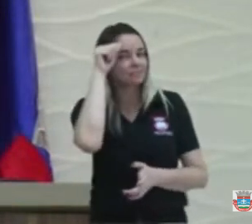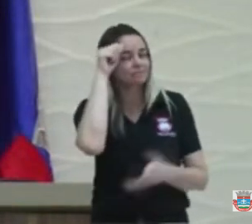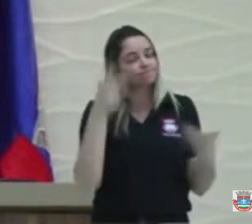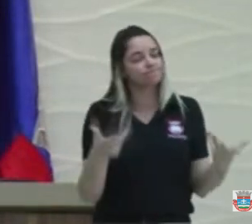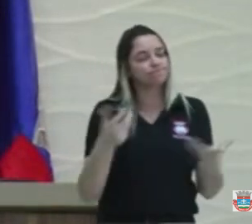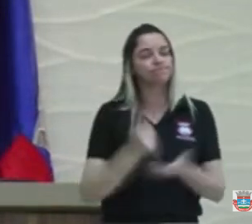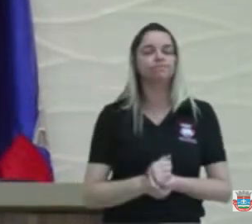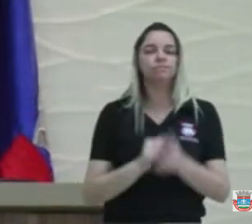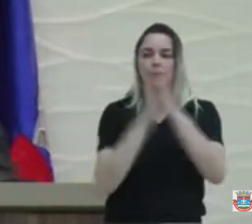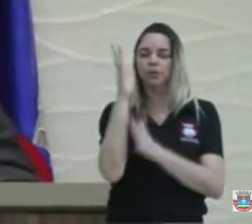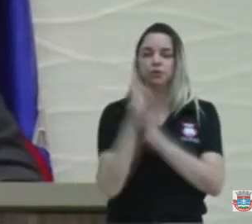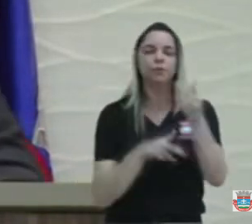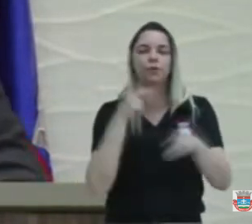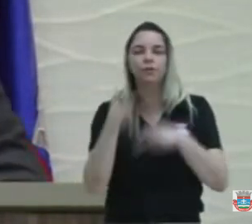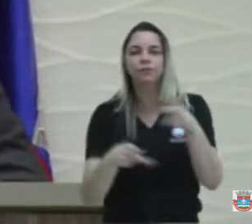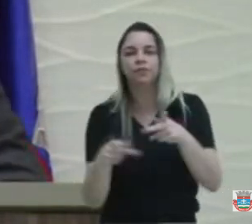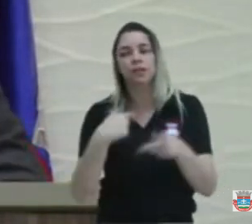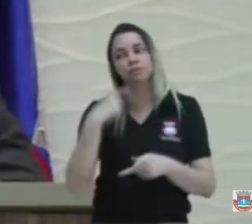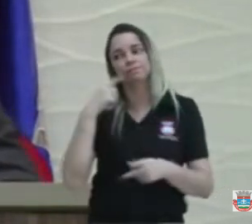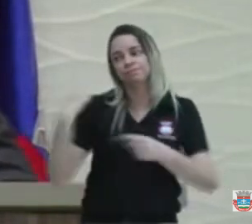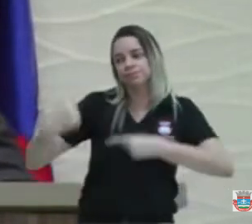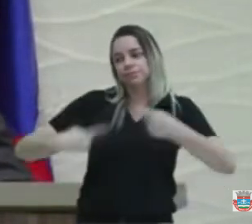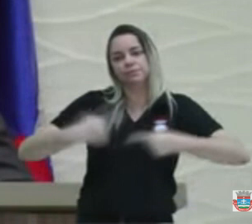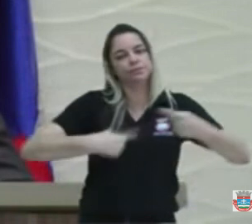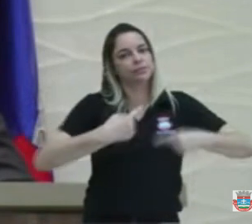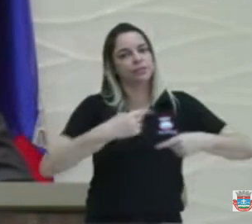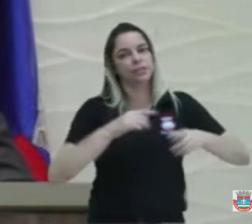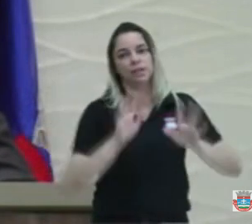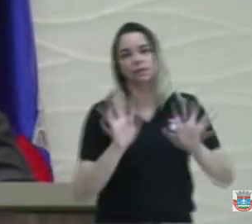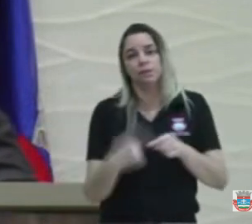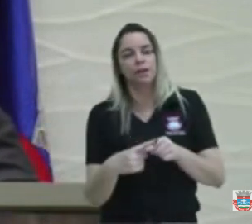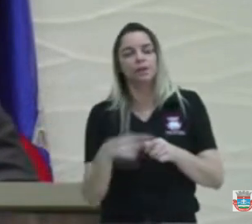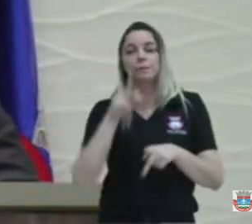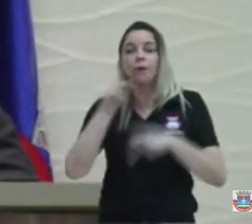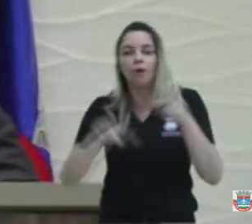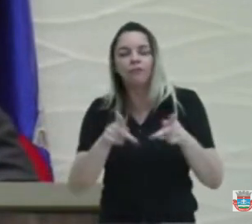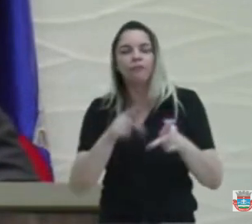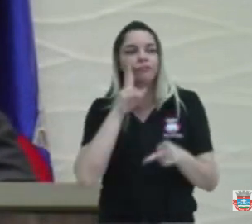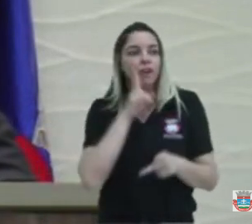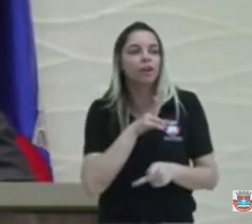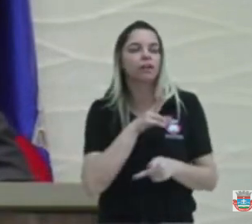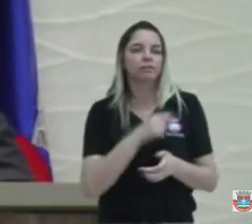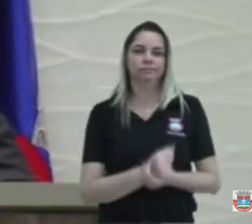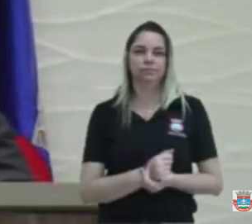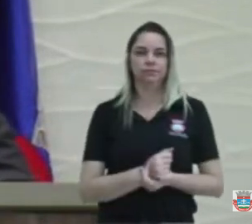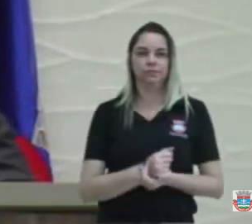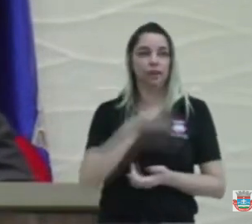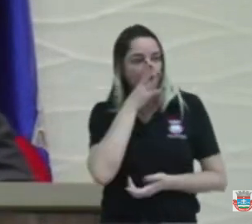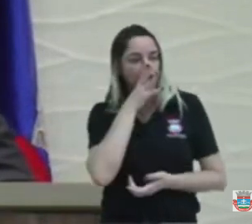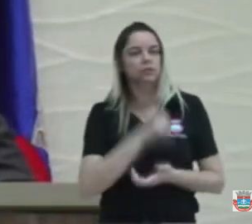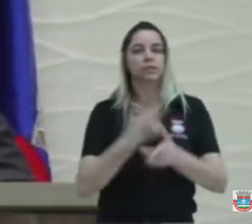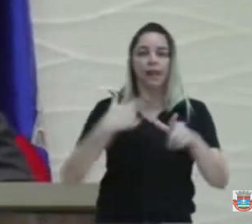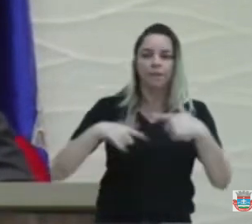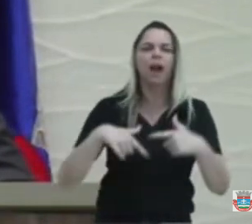vou discutir, eu não vou entrar no embate, porque a população está vendo uma oposição que trabalha, uma oposição que